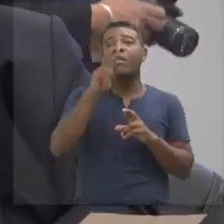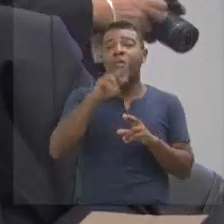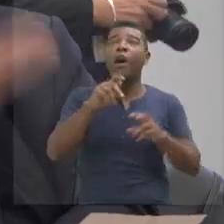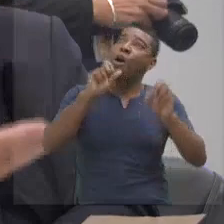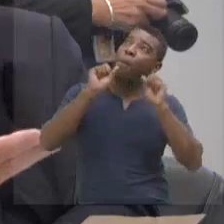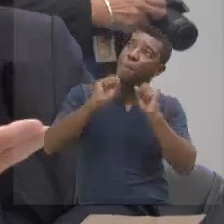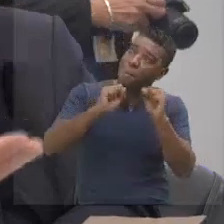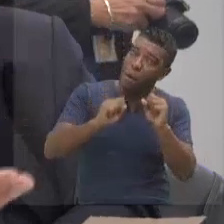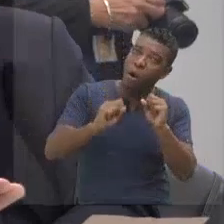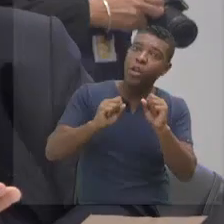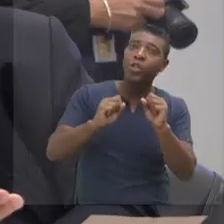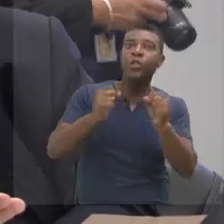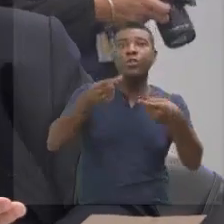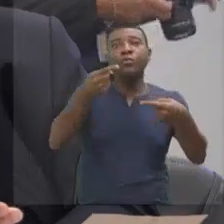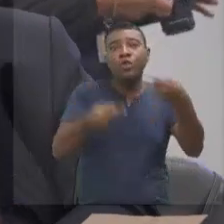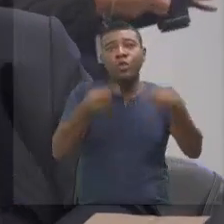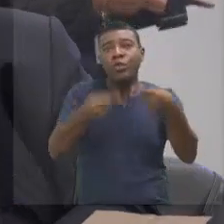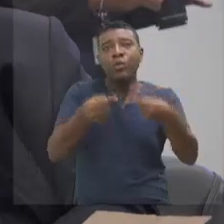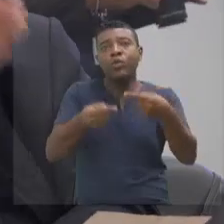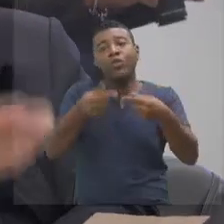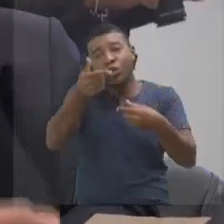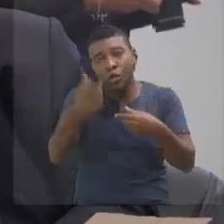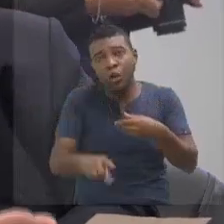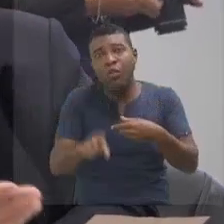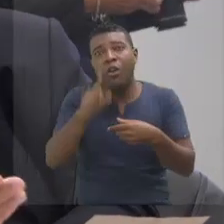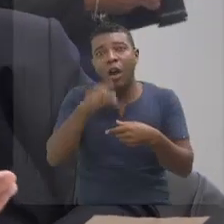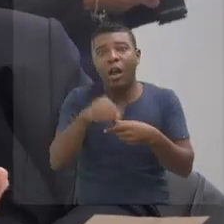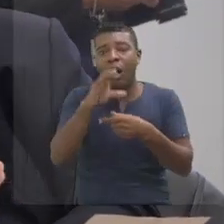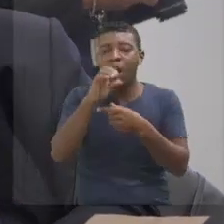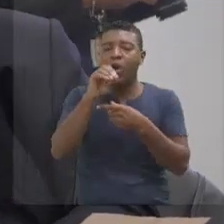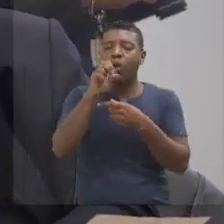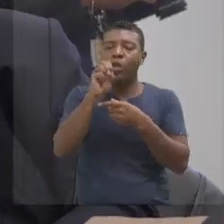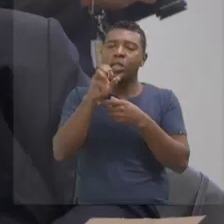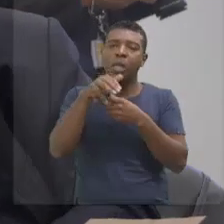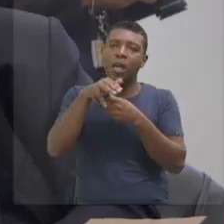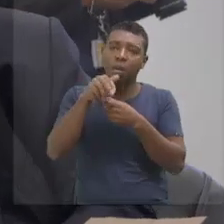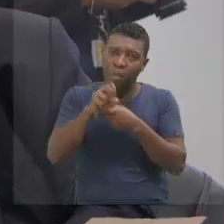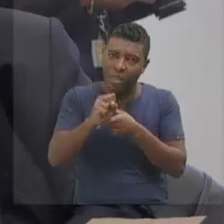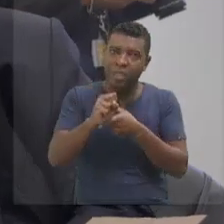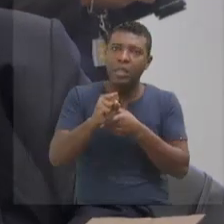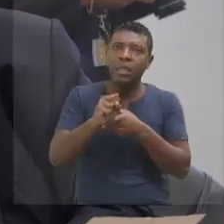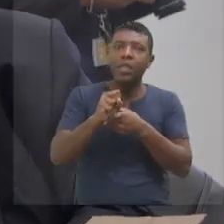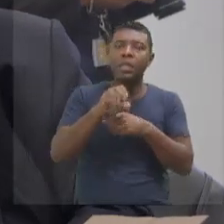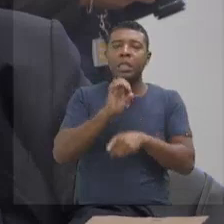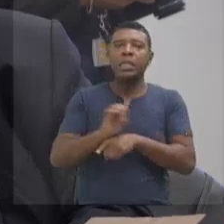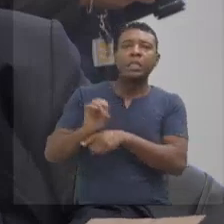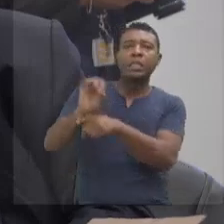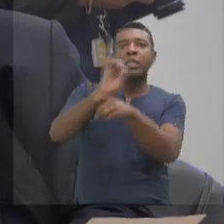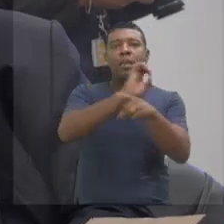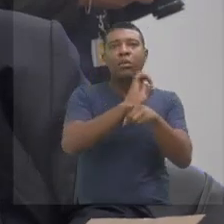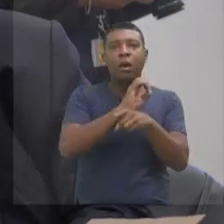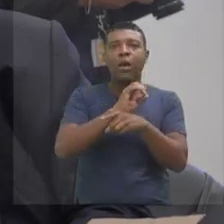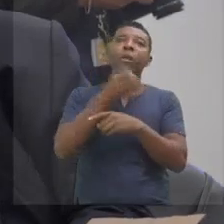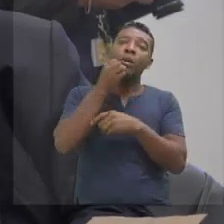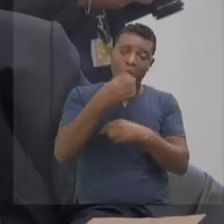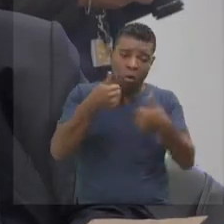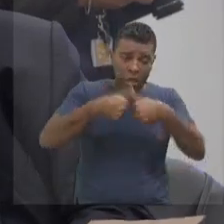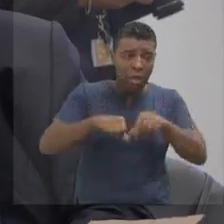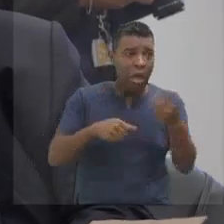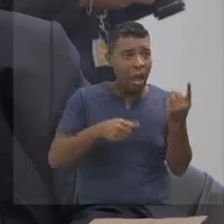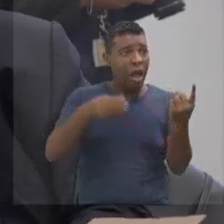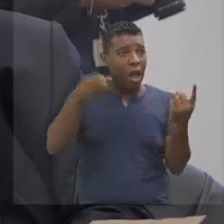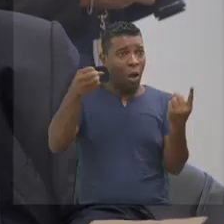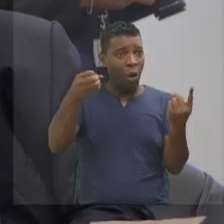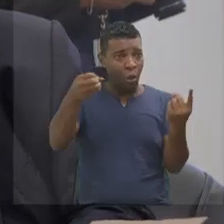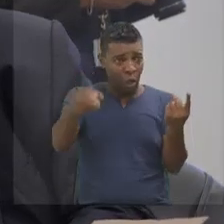ser rediscutido a nível de cosemes estadual e é bom que nós tenhamos é que o atual e o ex-presidente fica